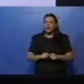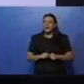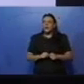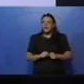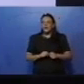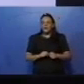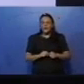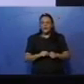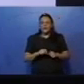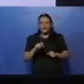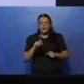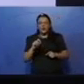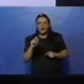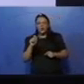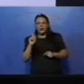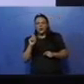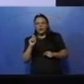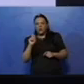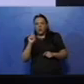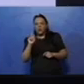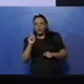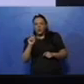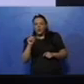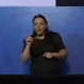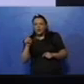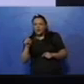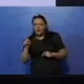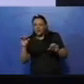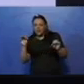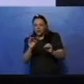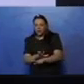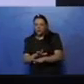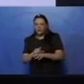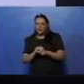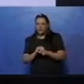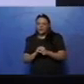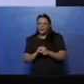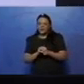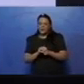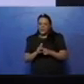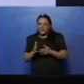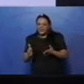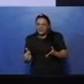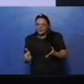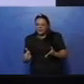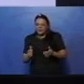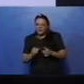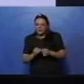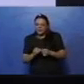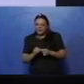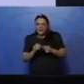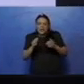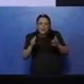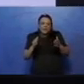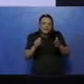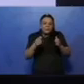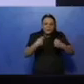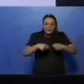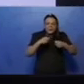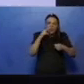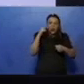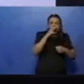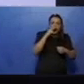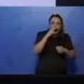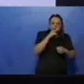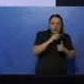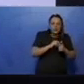é 10, ainda a nossa conclusão, o nosso desfecho, bom deveria ficar marcada por um sentido de urgência,